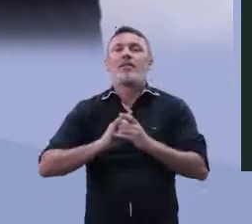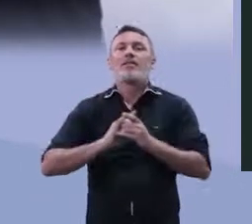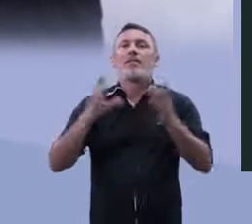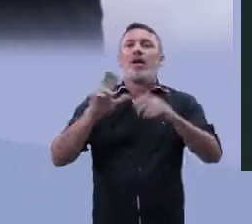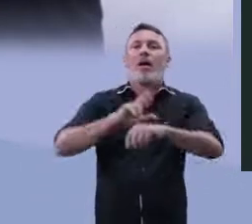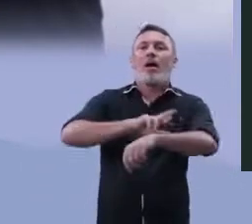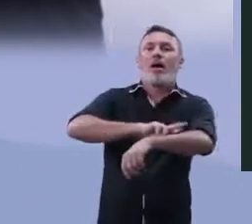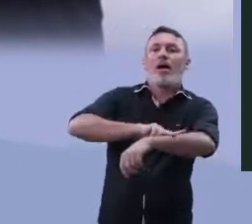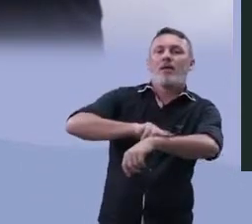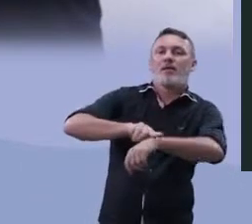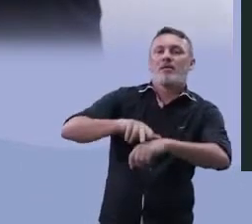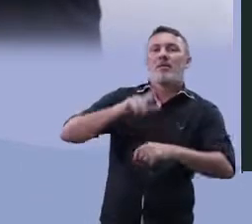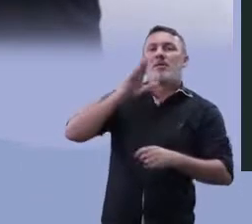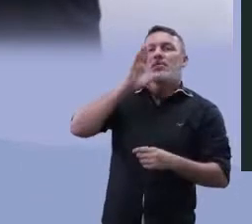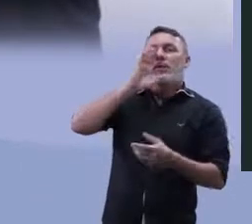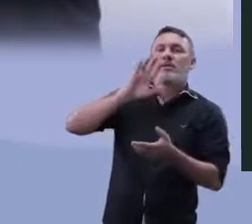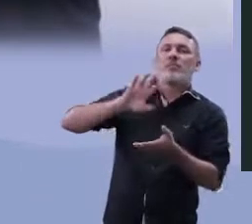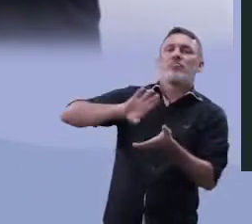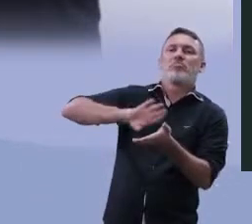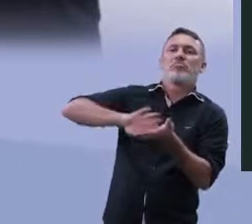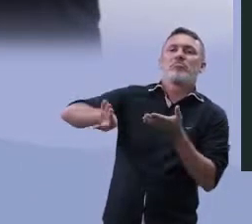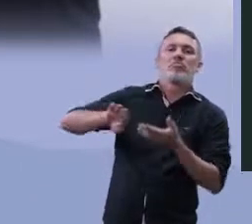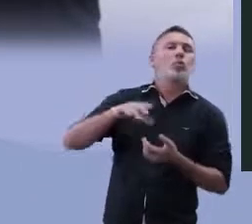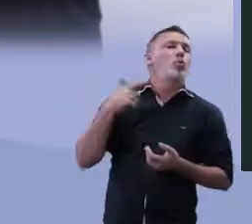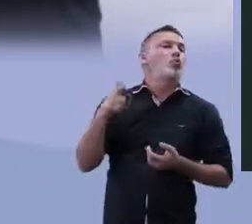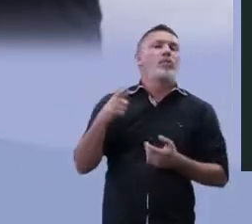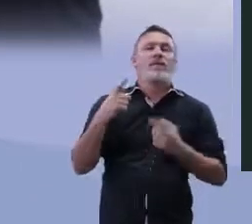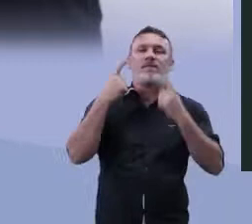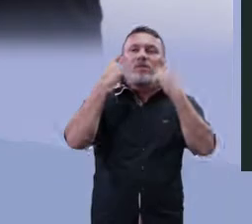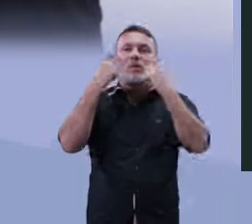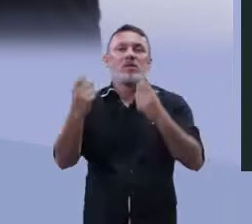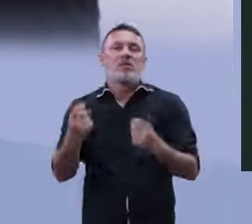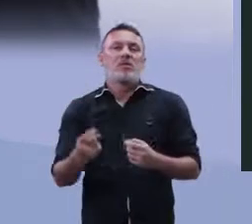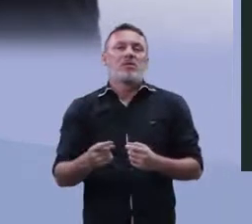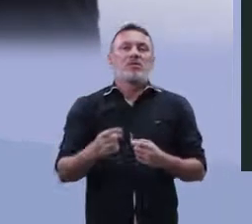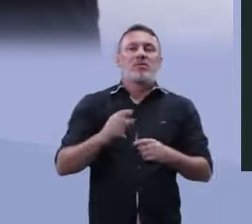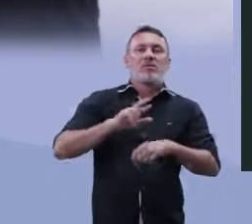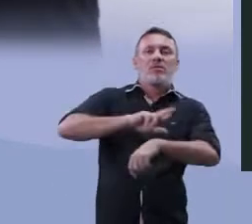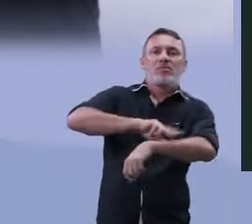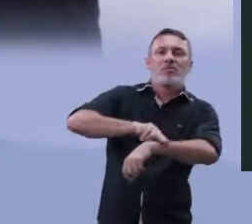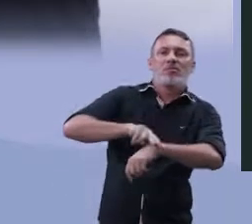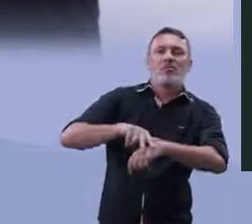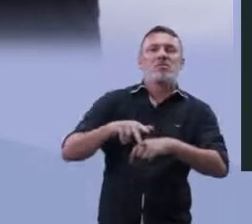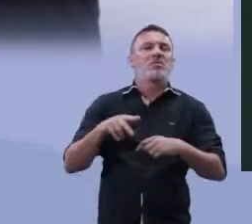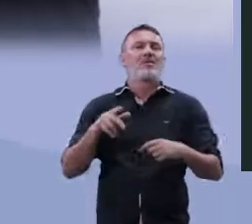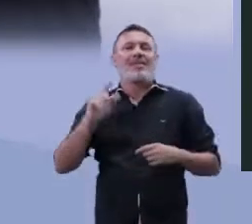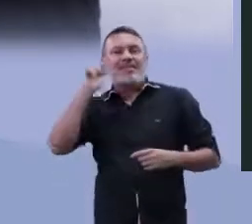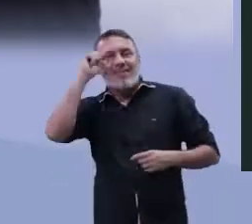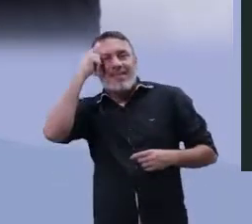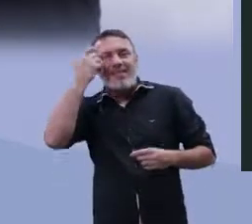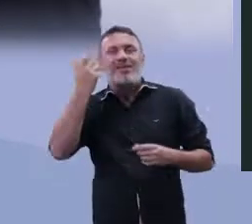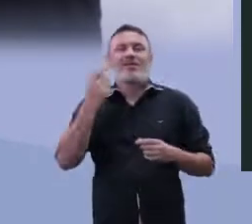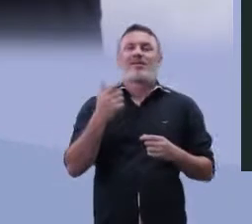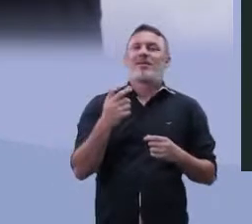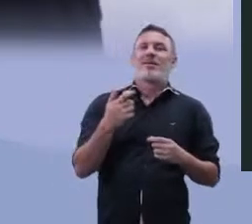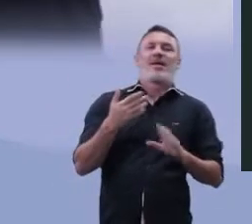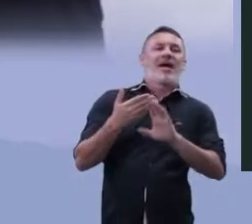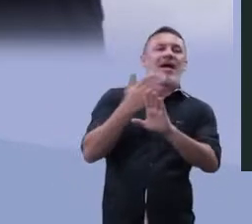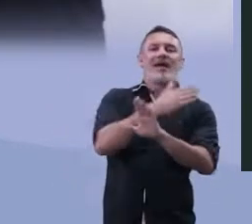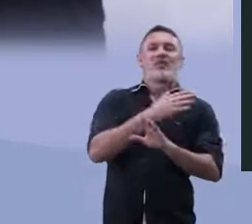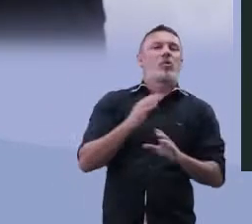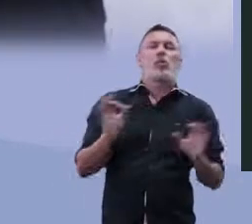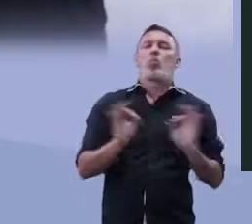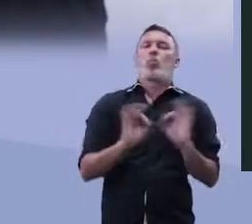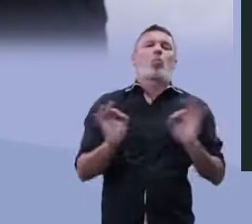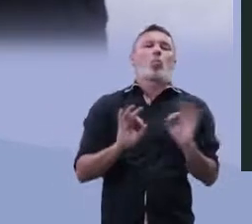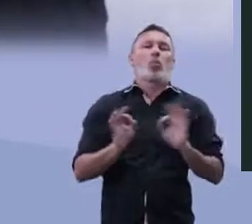dessa democracia racial, né, ele escamoteia a violência a qual os negros, né,